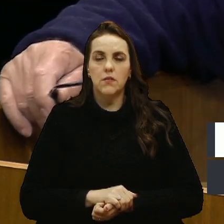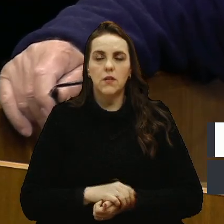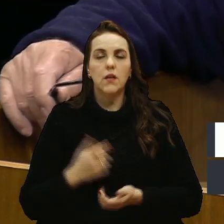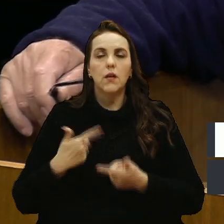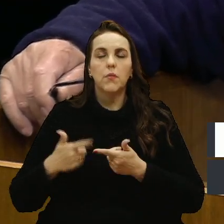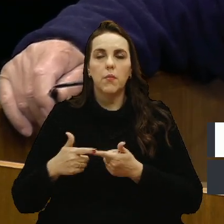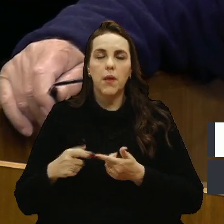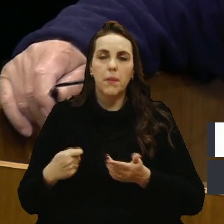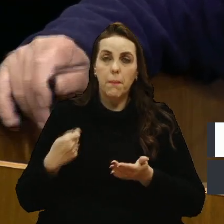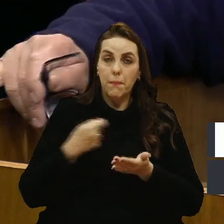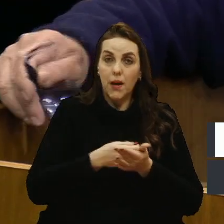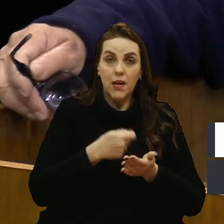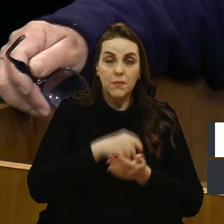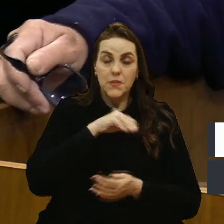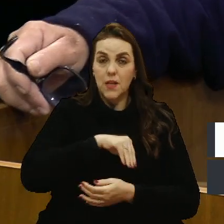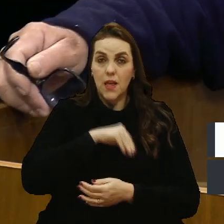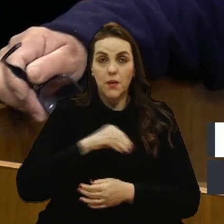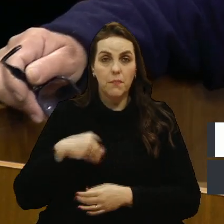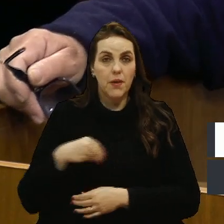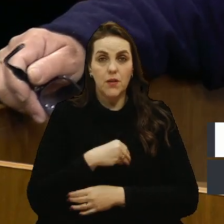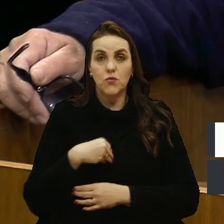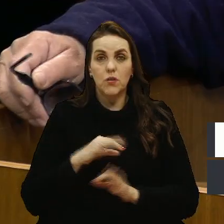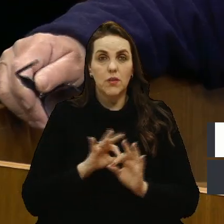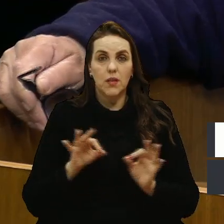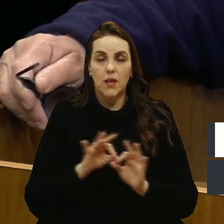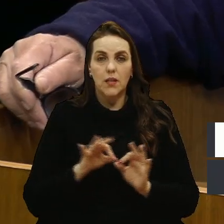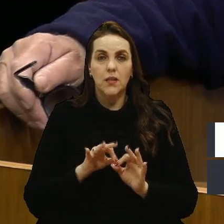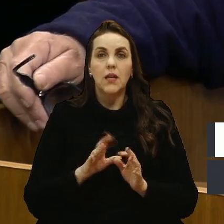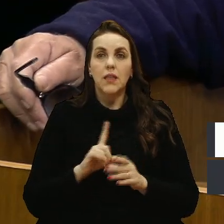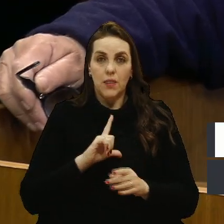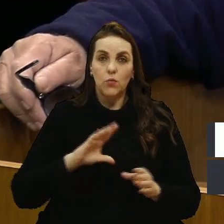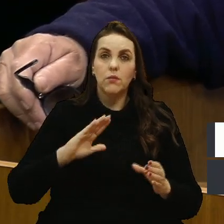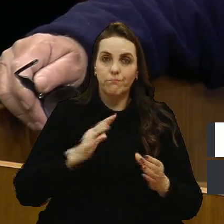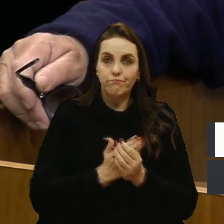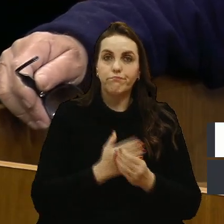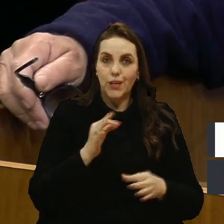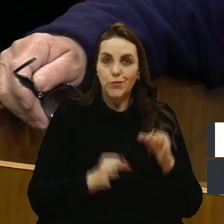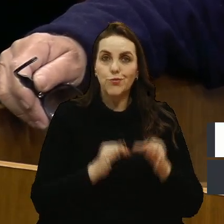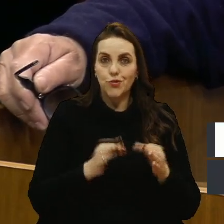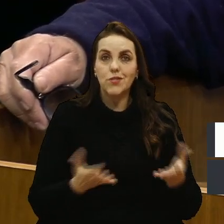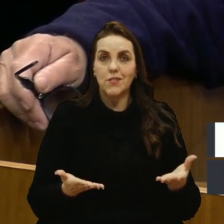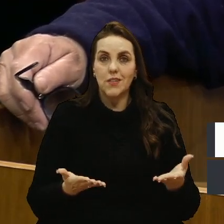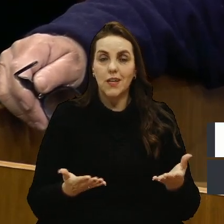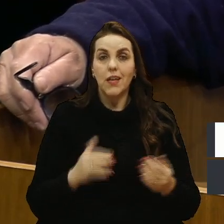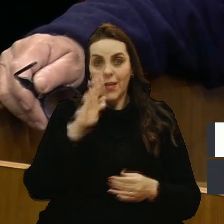sendo revisto e por isso que tem medidas judiciais. E